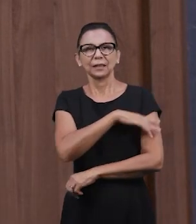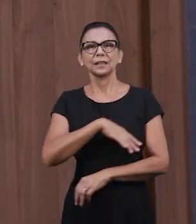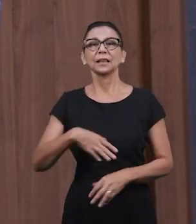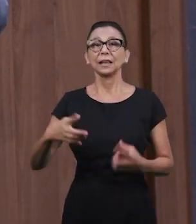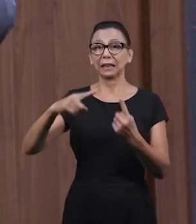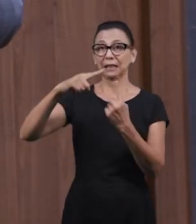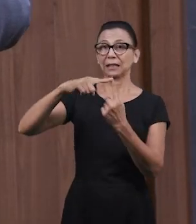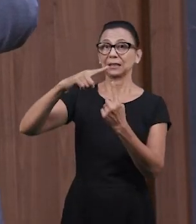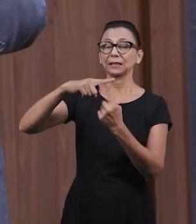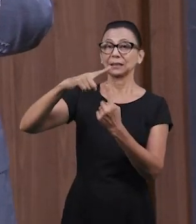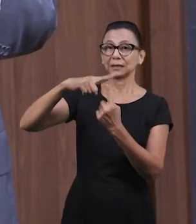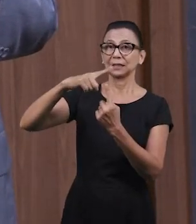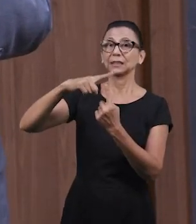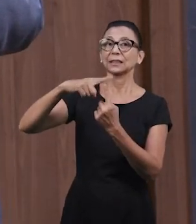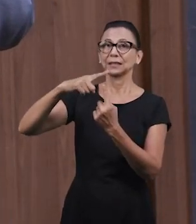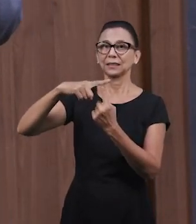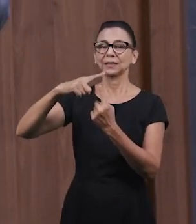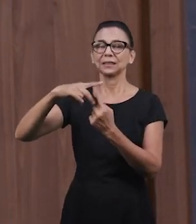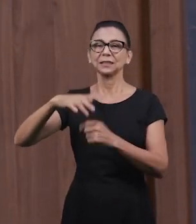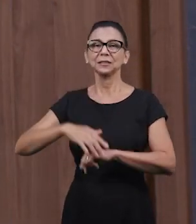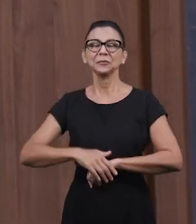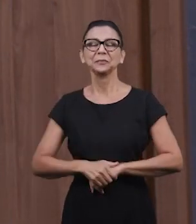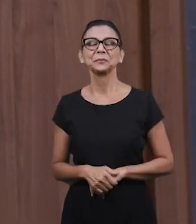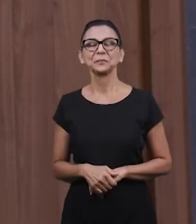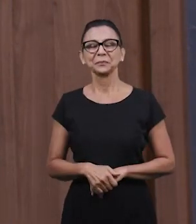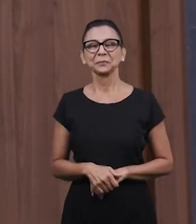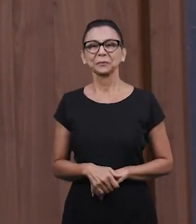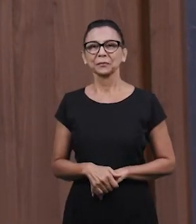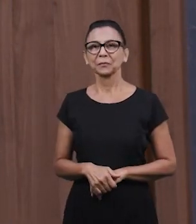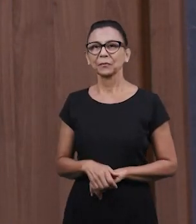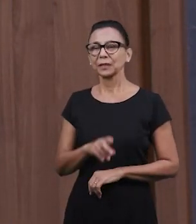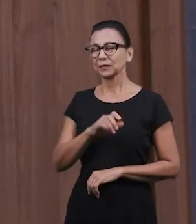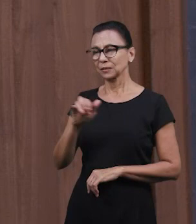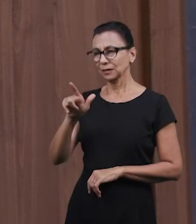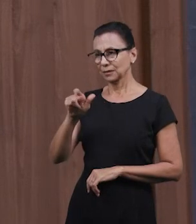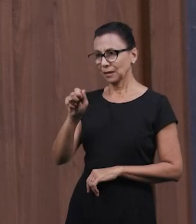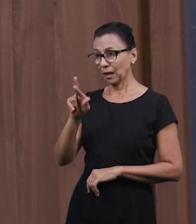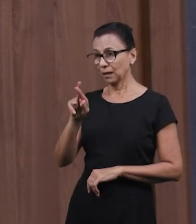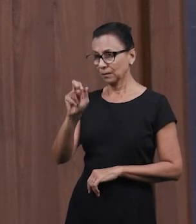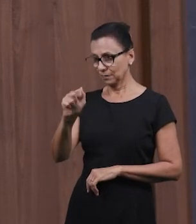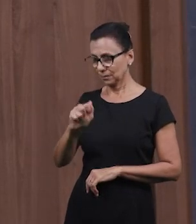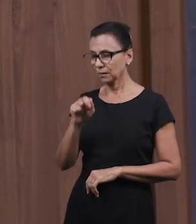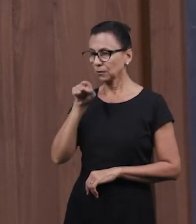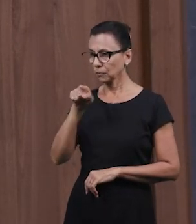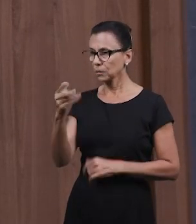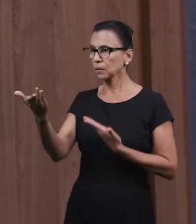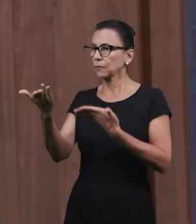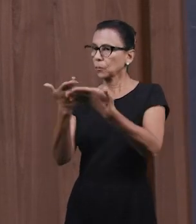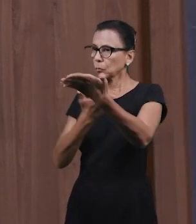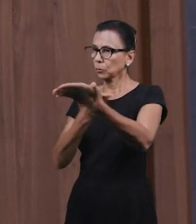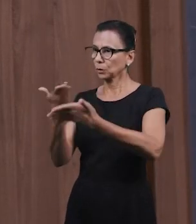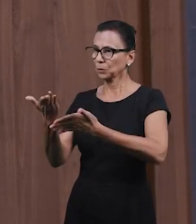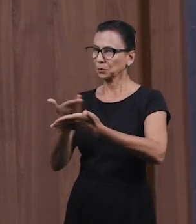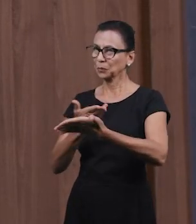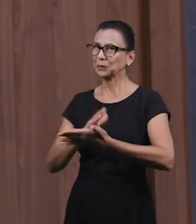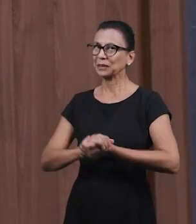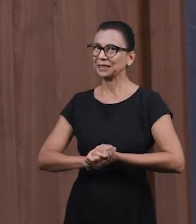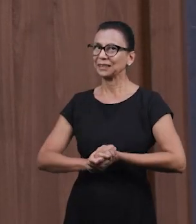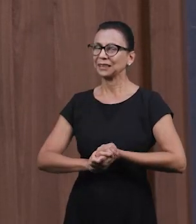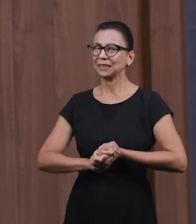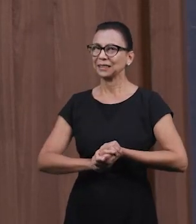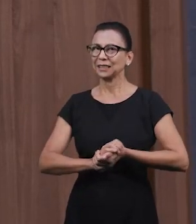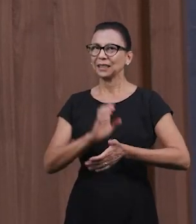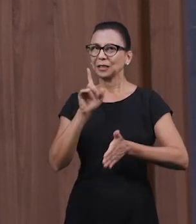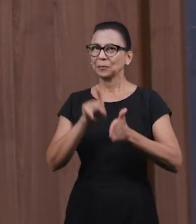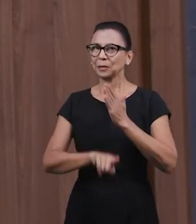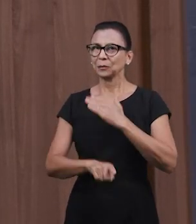essa resposta para nós. E eu quero dizer uma coisa para você, Lara. Você vai dar a sua contribuição para a resposta